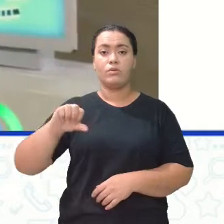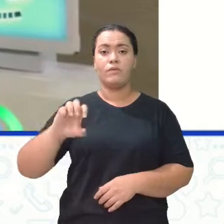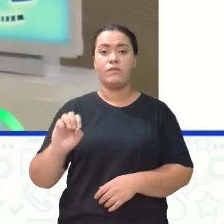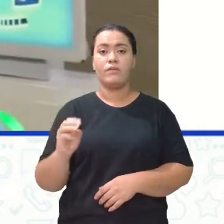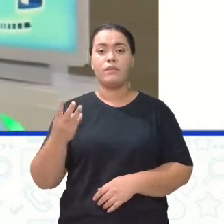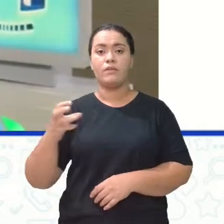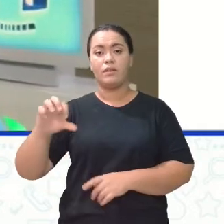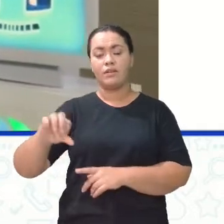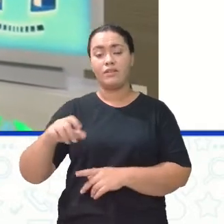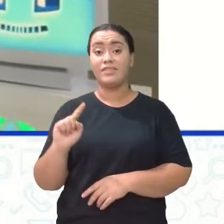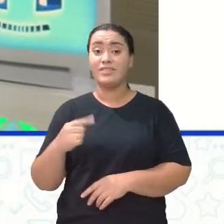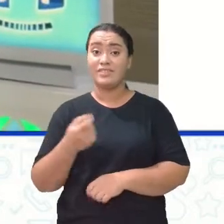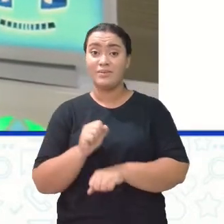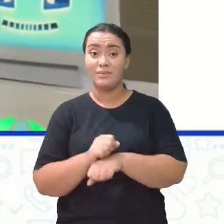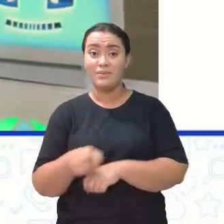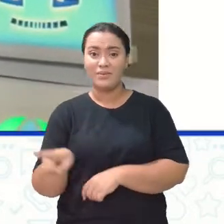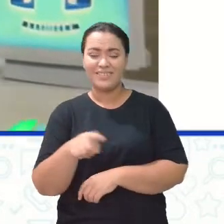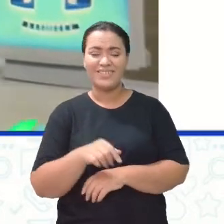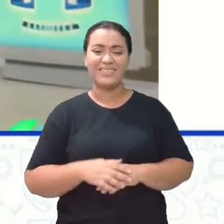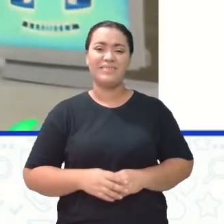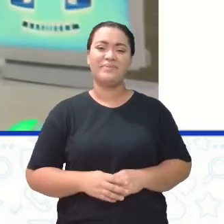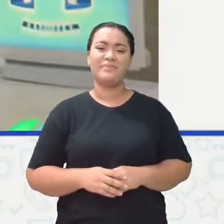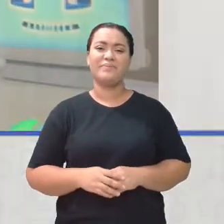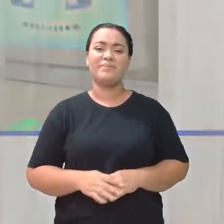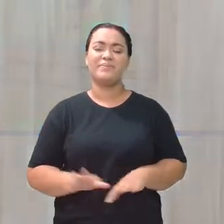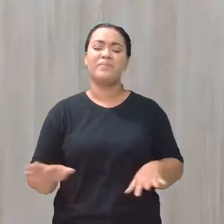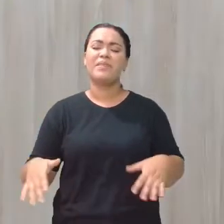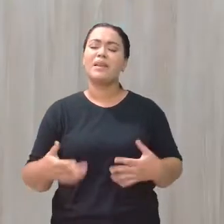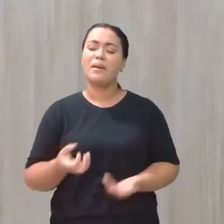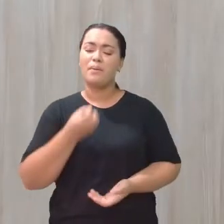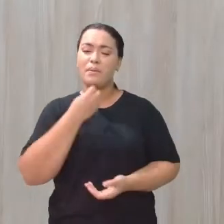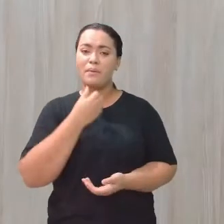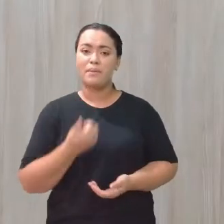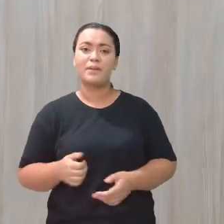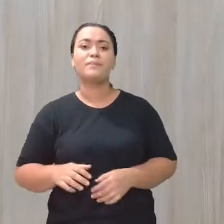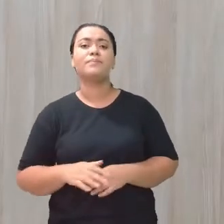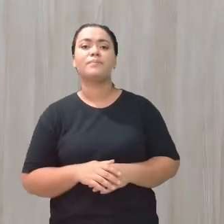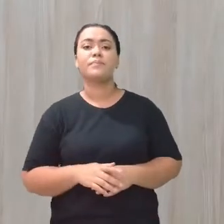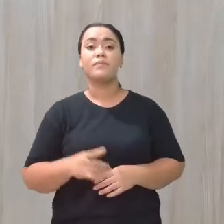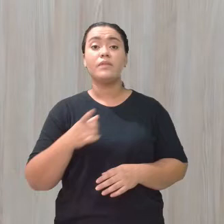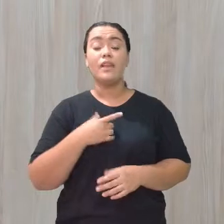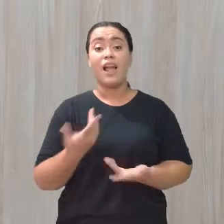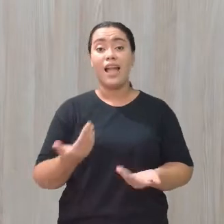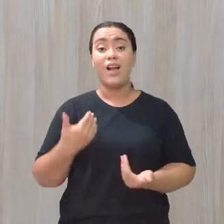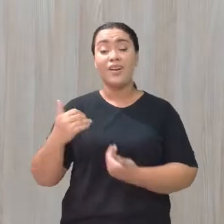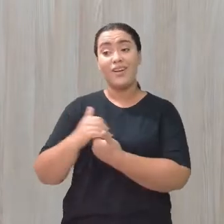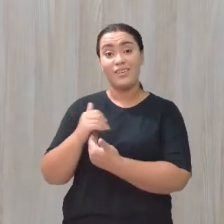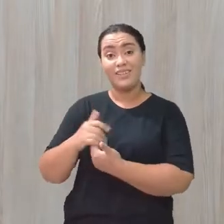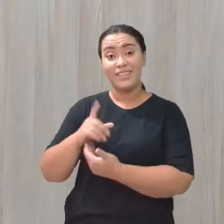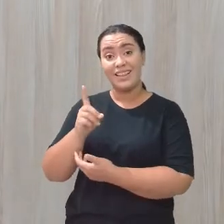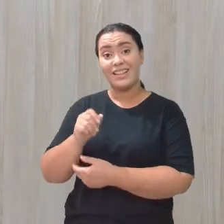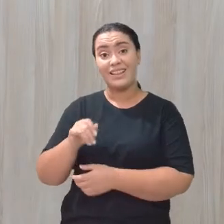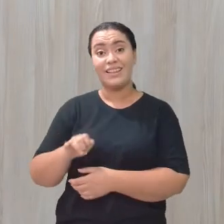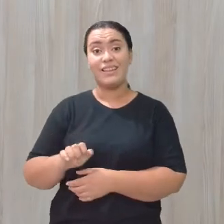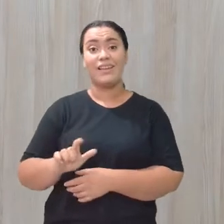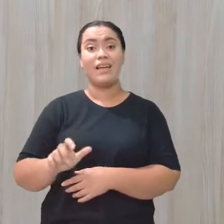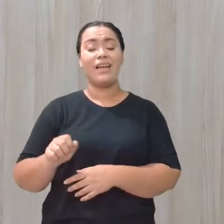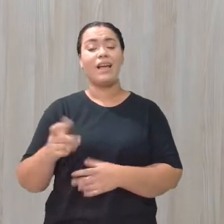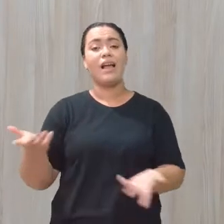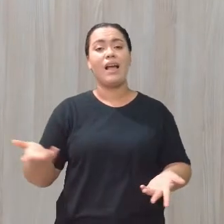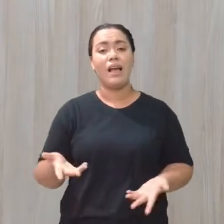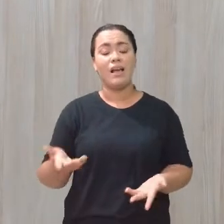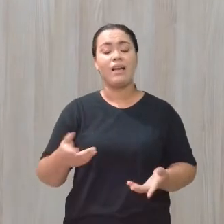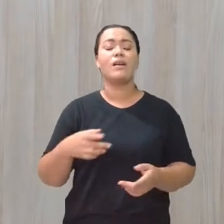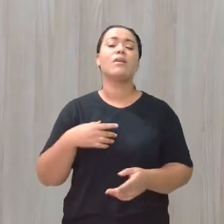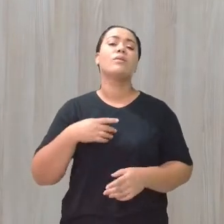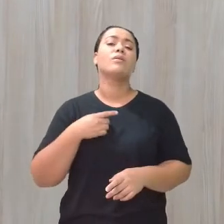81-3412-9039. Estamos esperando por vocês. Muito bem, então vamos aí seguir o conselho de Daniela e vamos trabalhar aqui em sala de